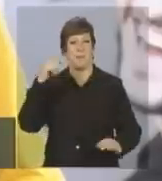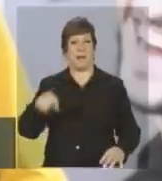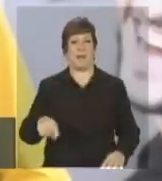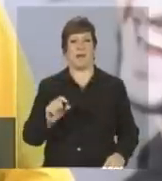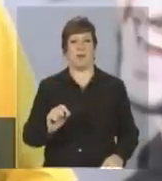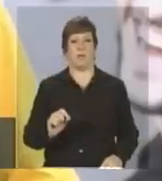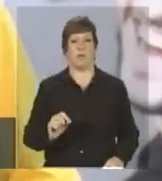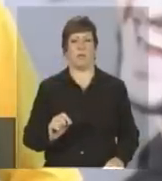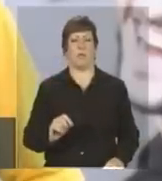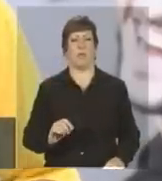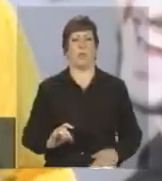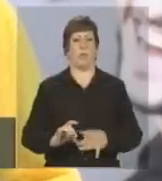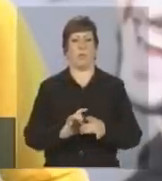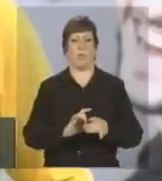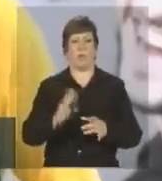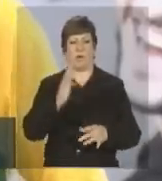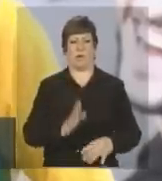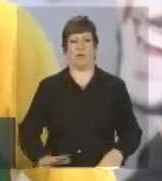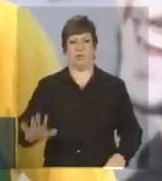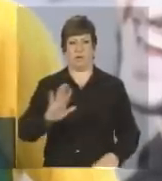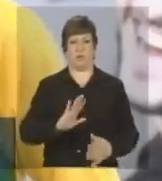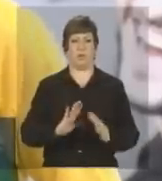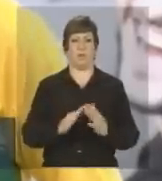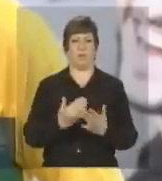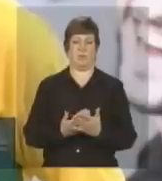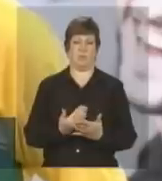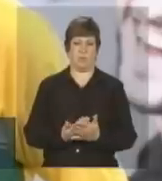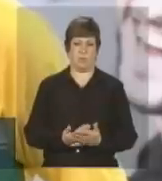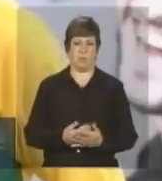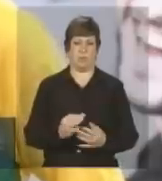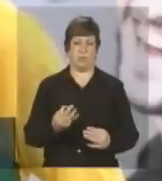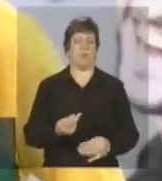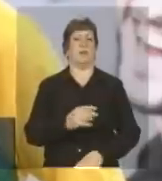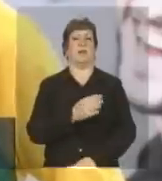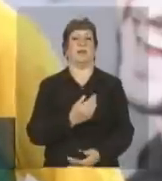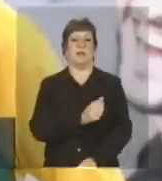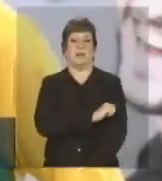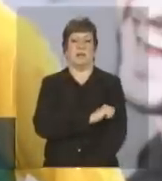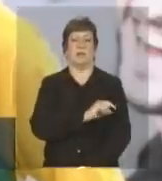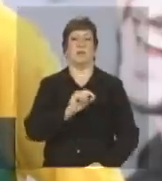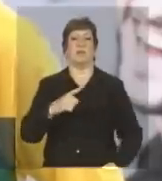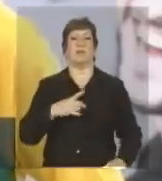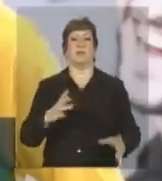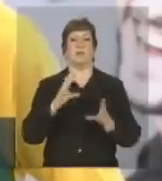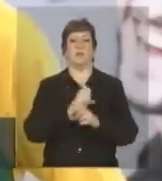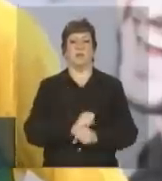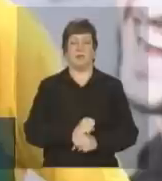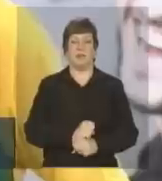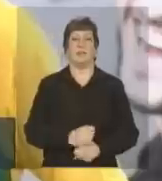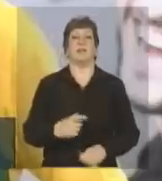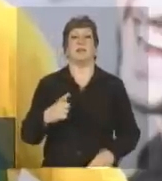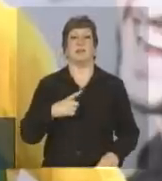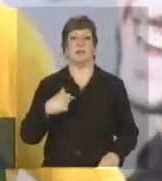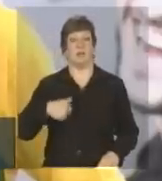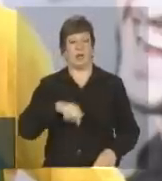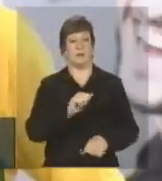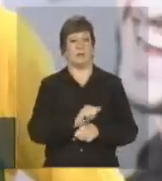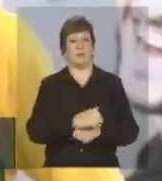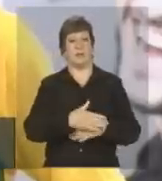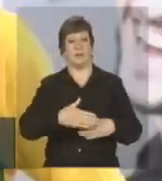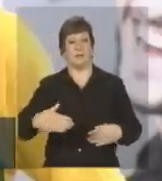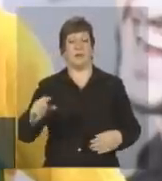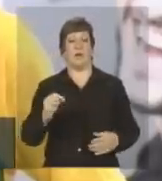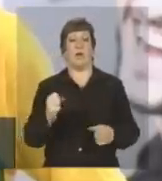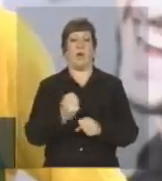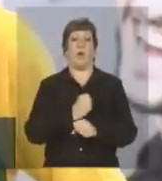Estudantes, no dia 11 de agosto, o completar os seus 75 anos. Esperamos estar comemorando com as obras da nossa sede